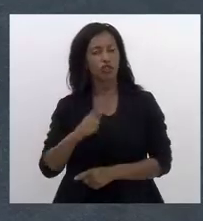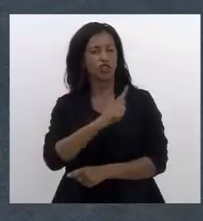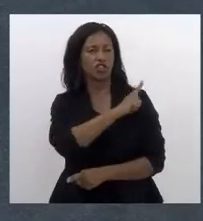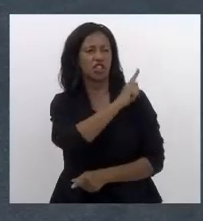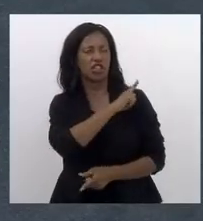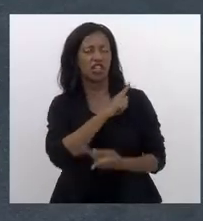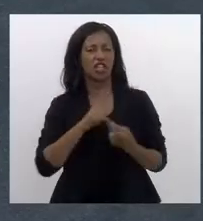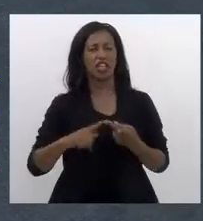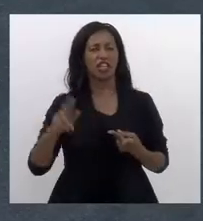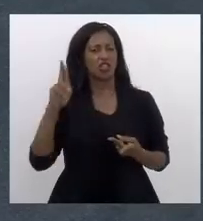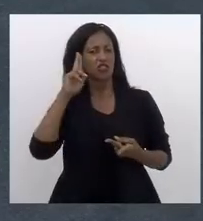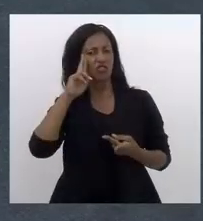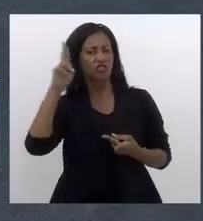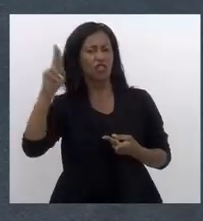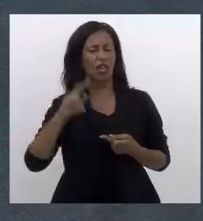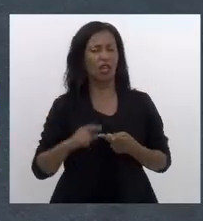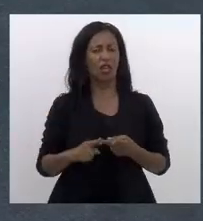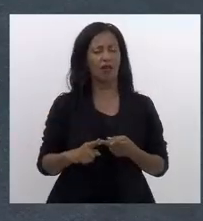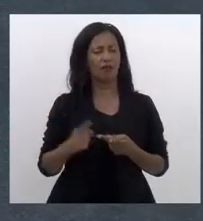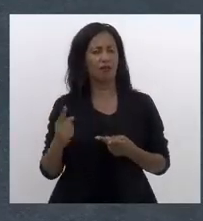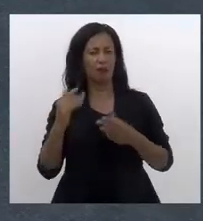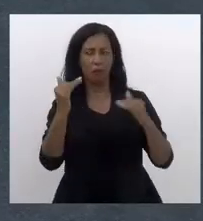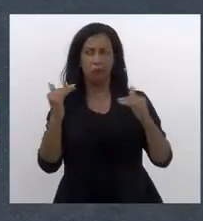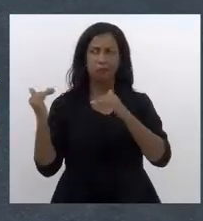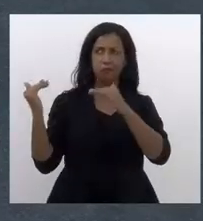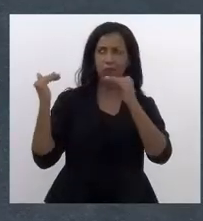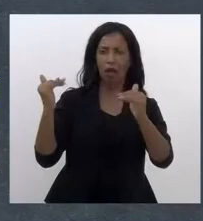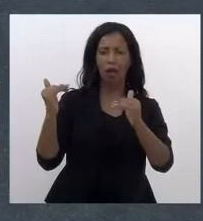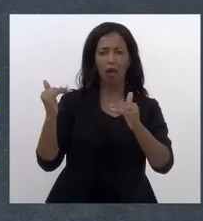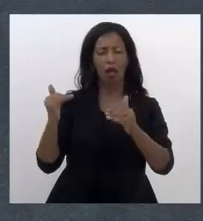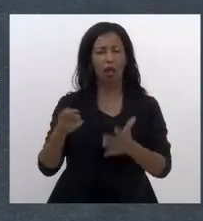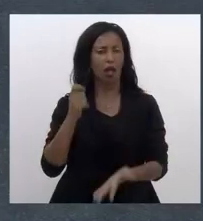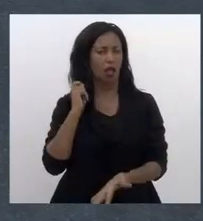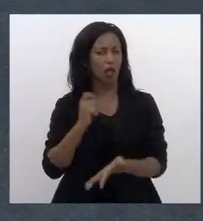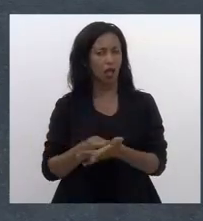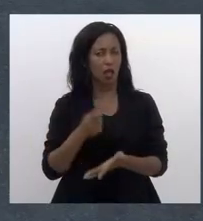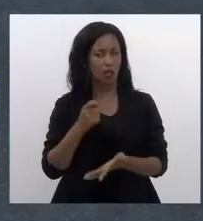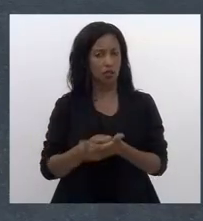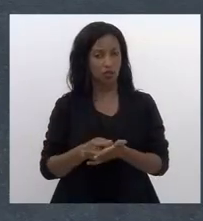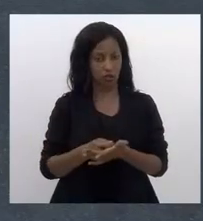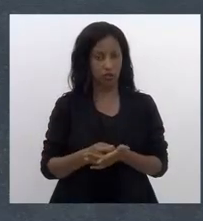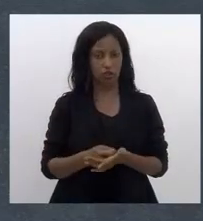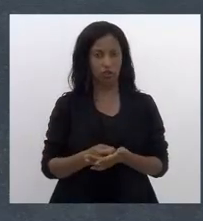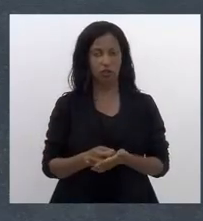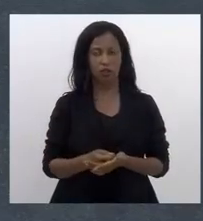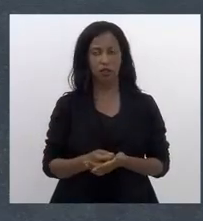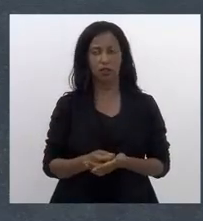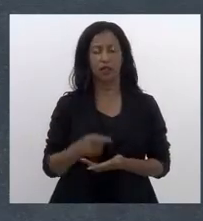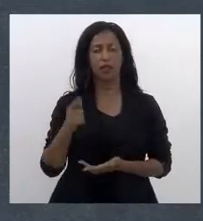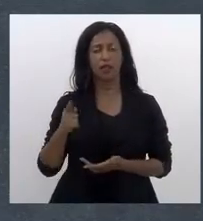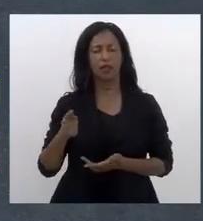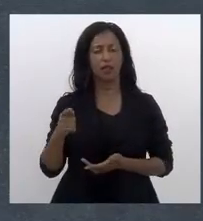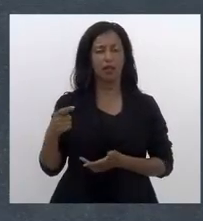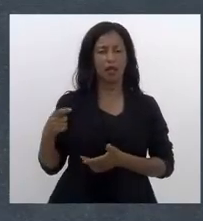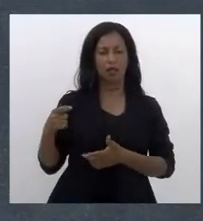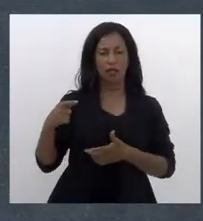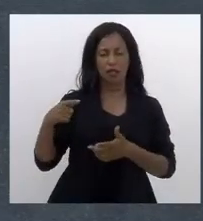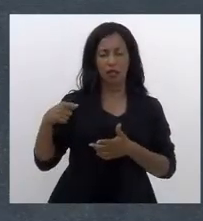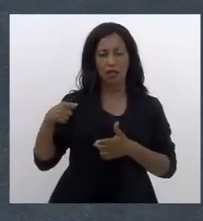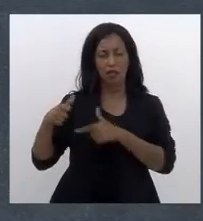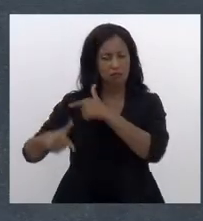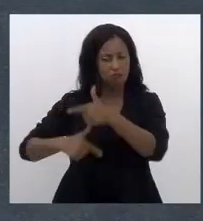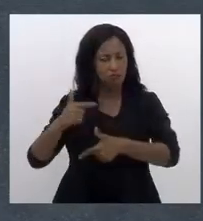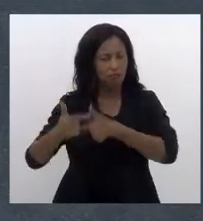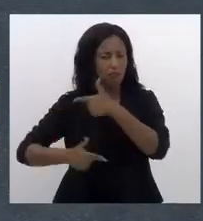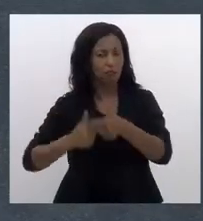gerência, de chefia, em cargos públicos de alto escalão, né, garantia de que essa luta, essa visibilidade